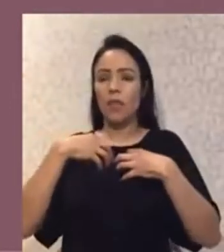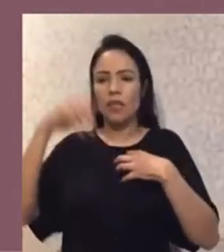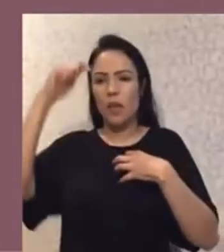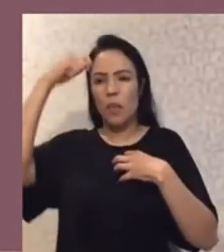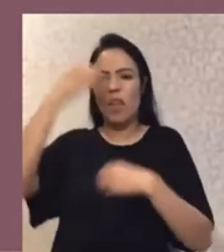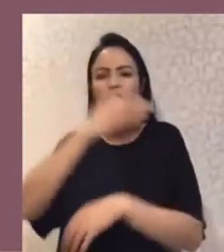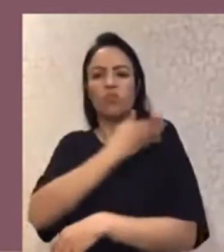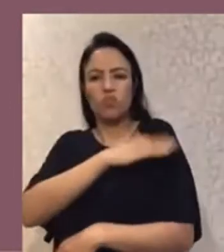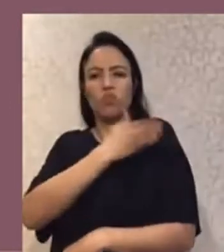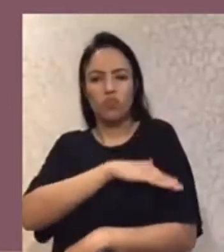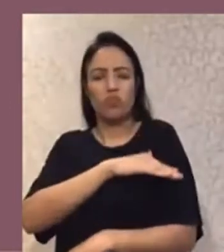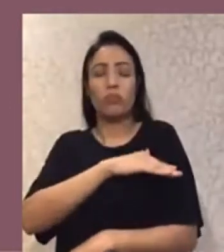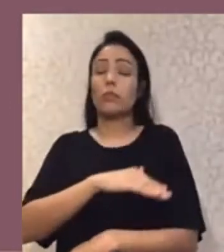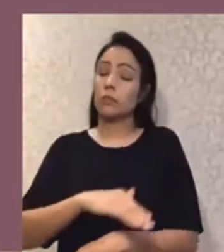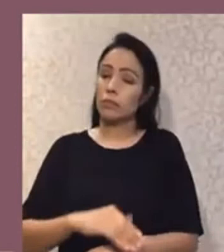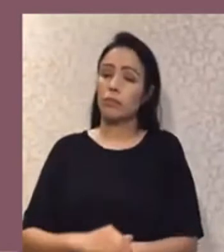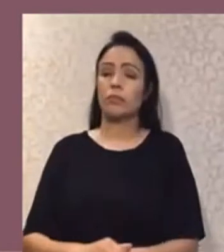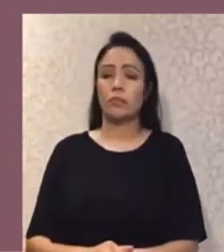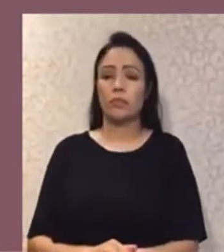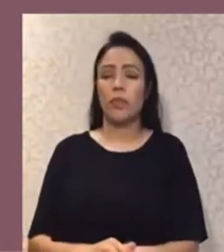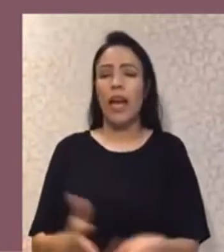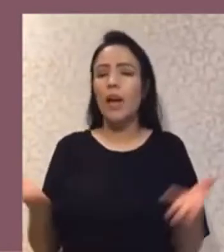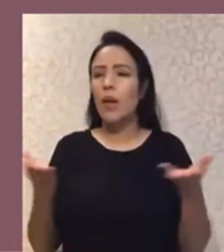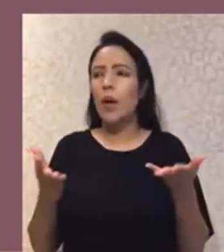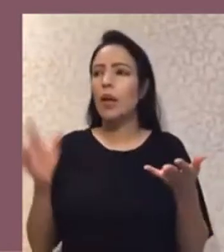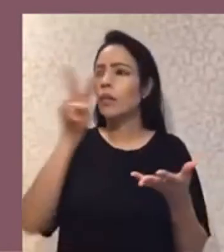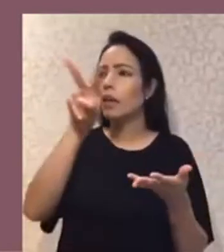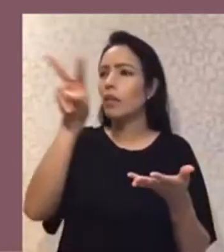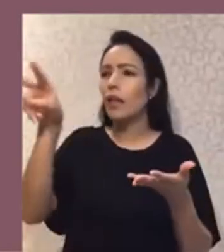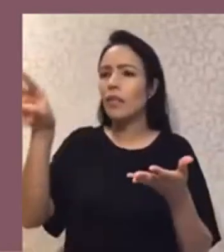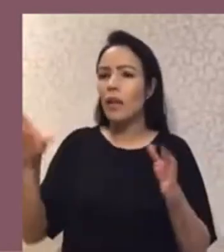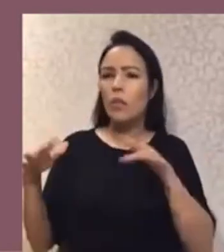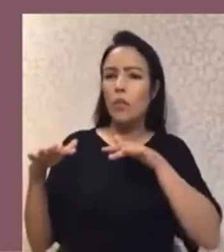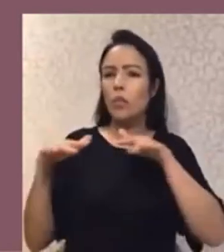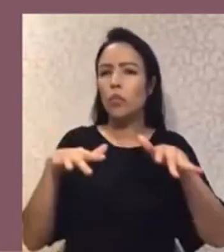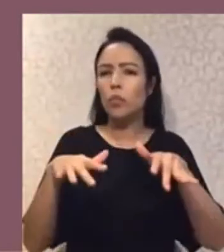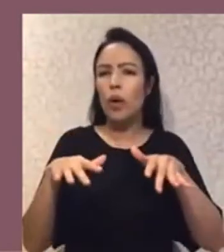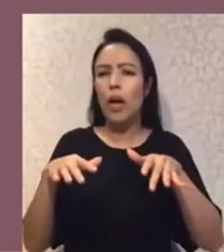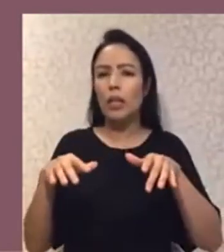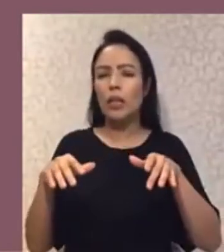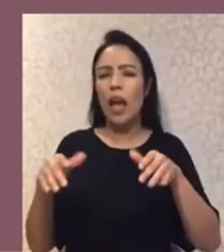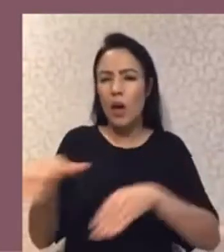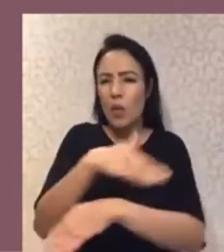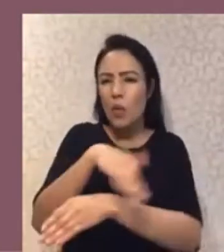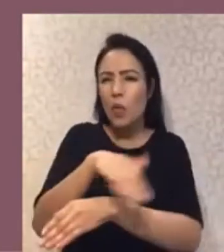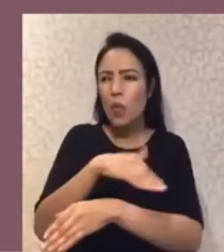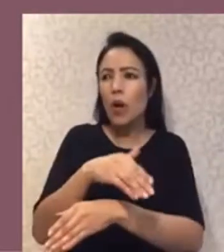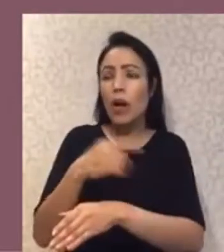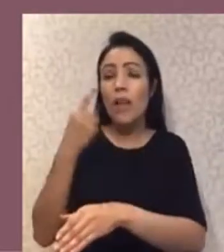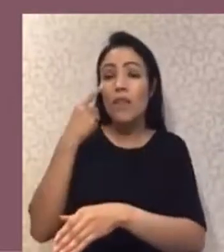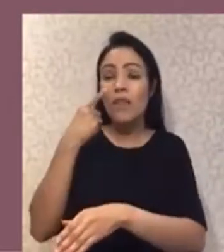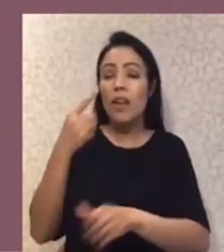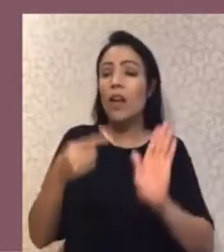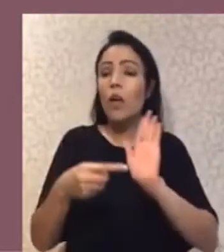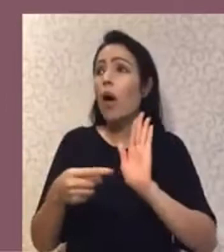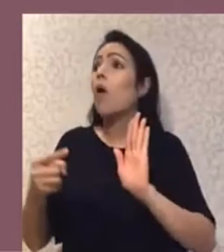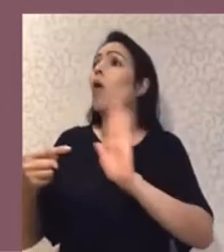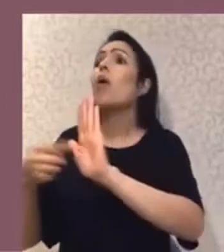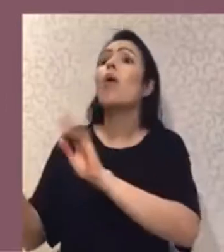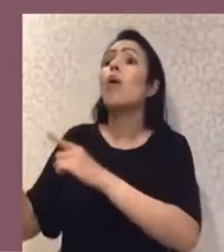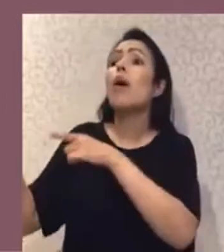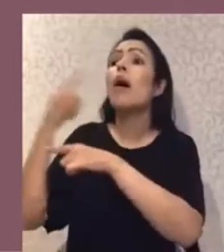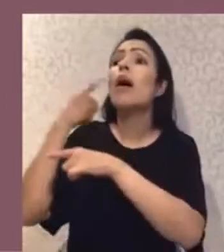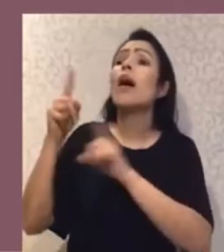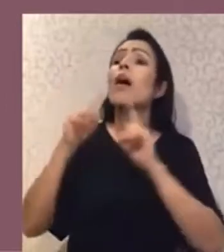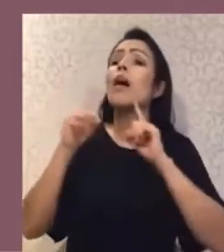até hoje, a gente vê agora nessas manifestações, o tempo todo, quando tem denúncia do movimento negro, que alguém